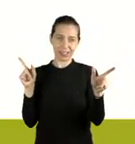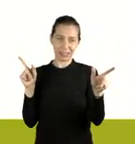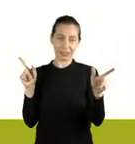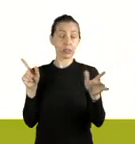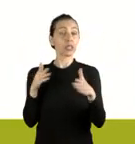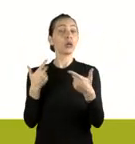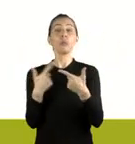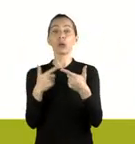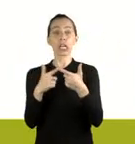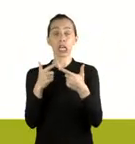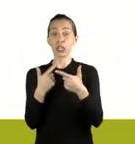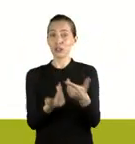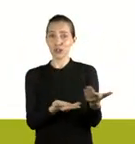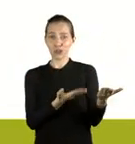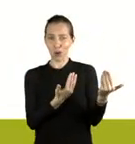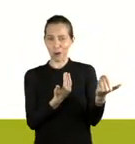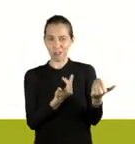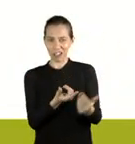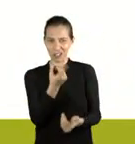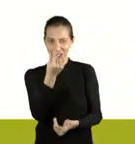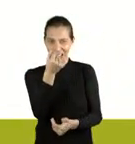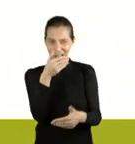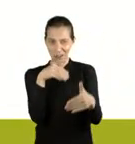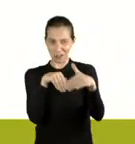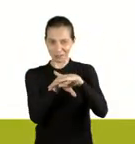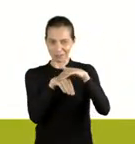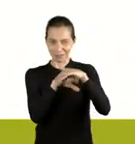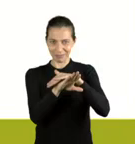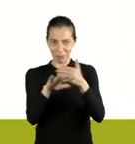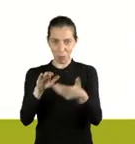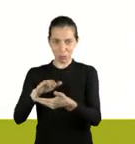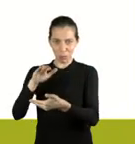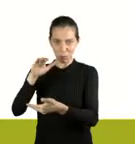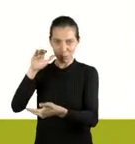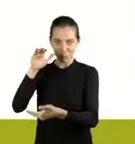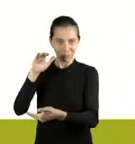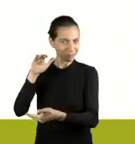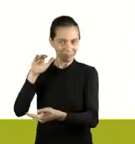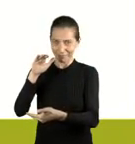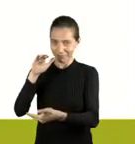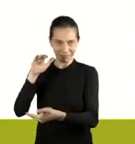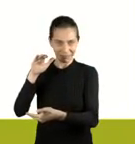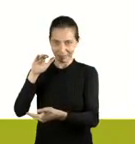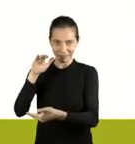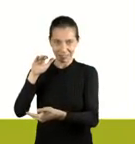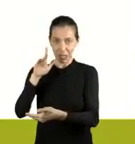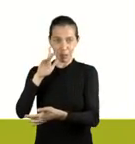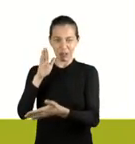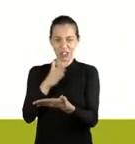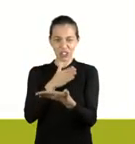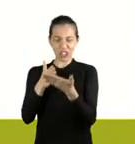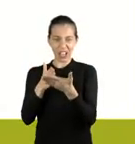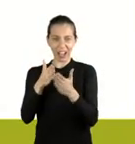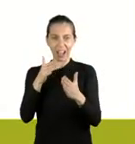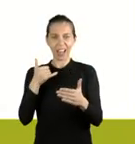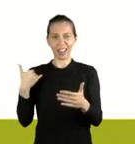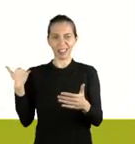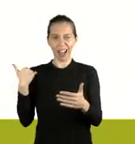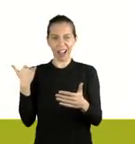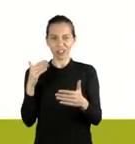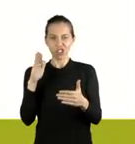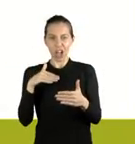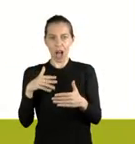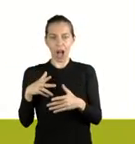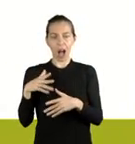o jovem não acumula patrimônio, ele chega aqui quase perto da meia-idade e pensa, meu Deus, eu